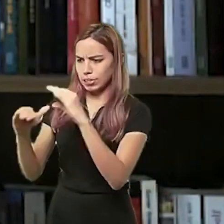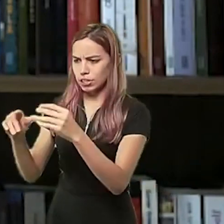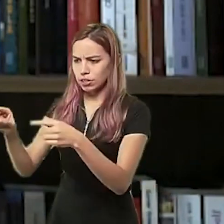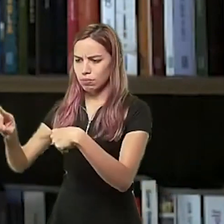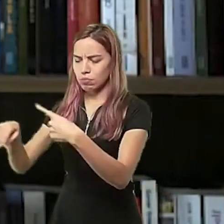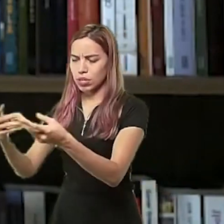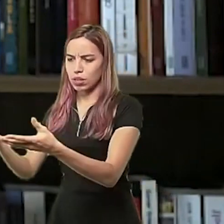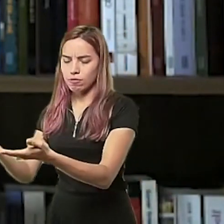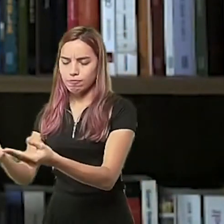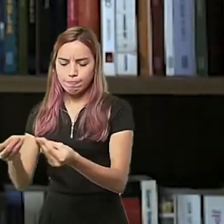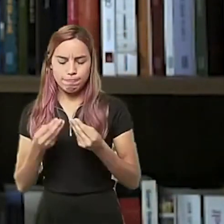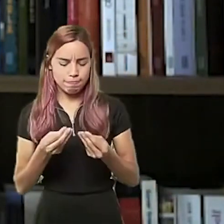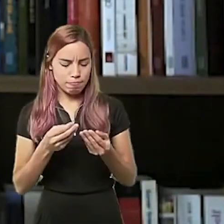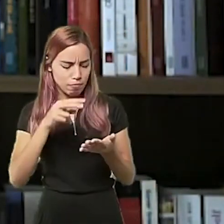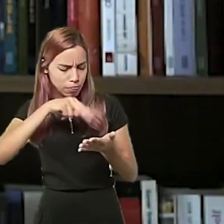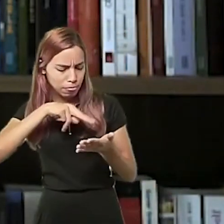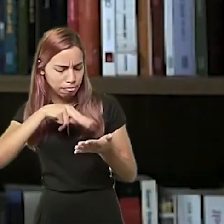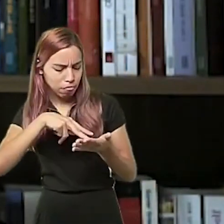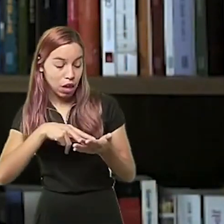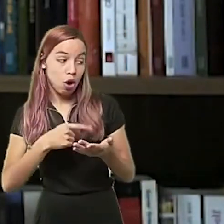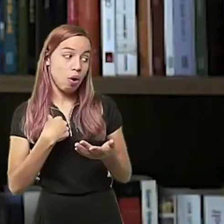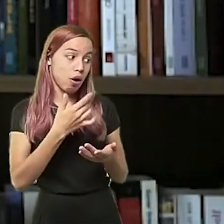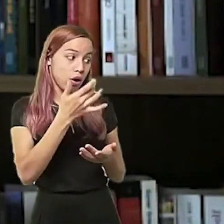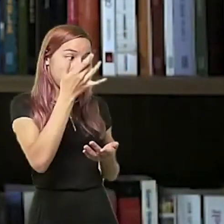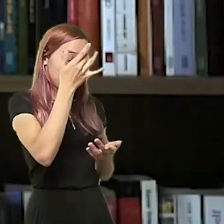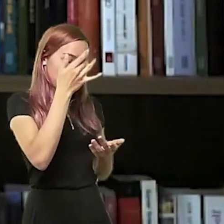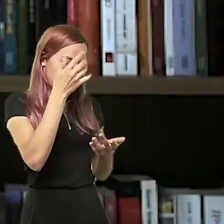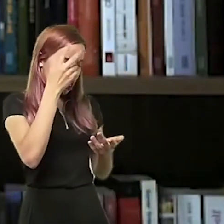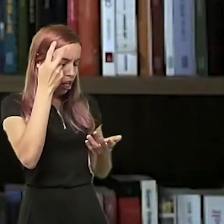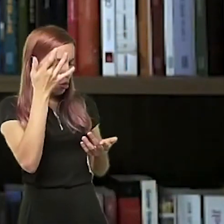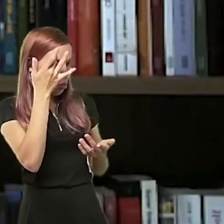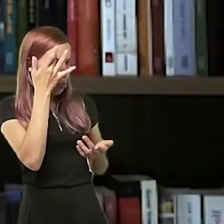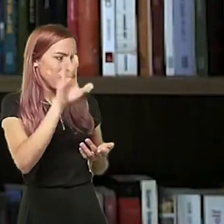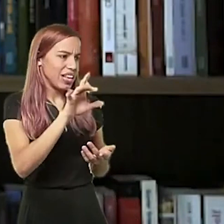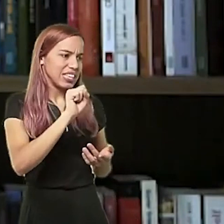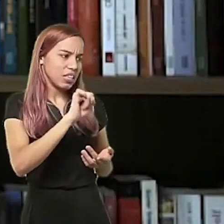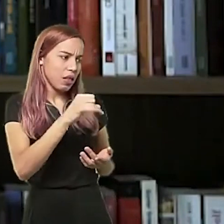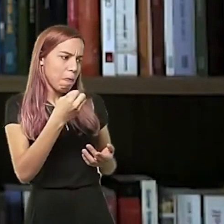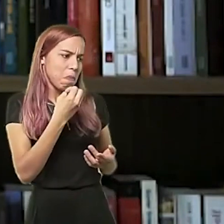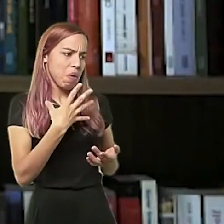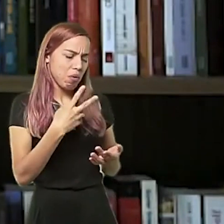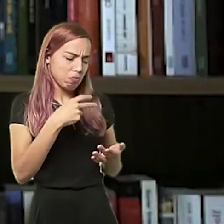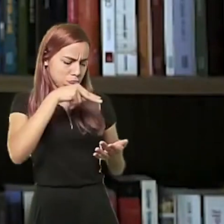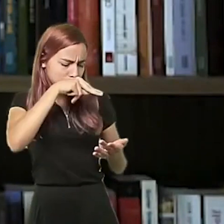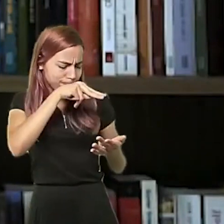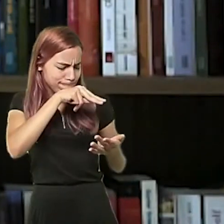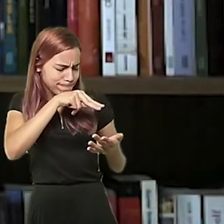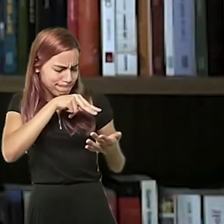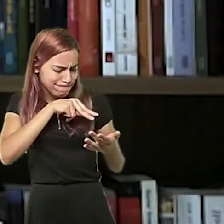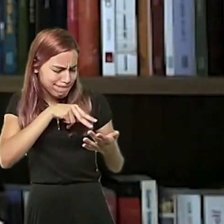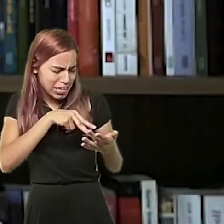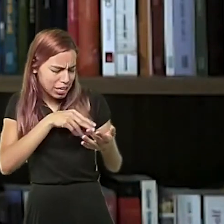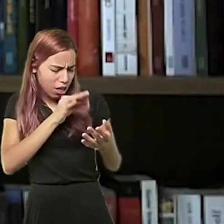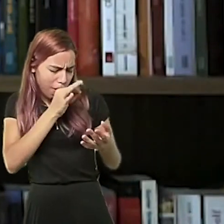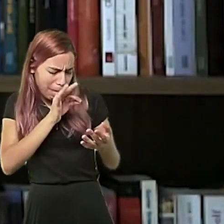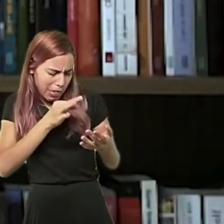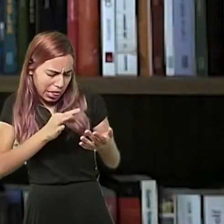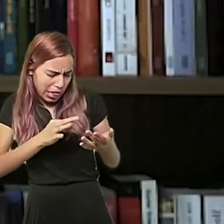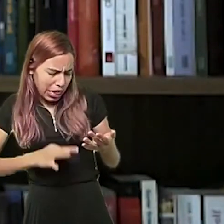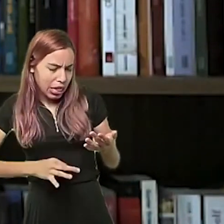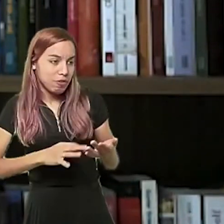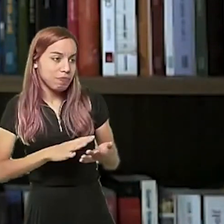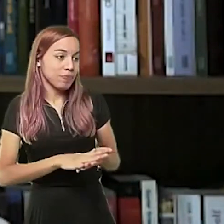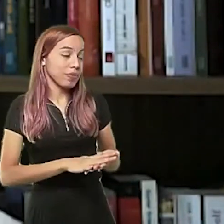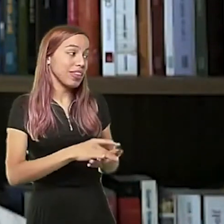revisado, porque revisão é algo que a gente faz de uma forma muito detida e lenta, né? Você lendo e